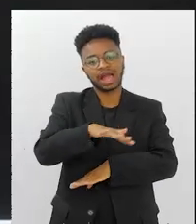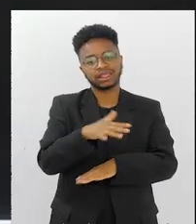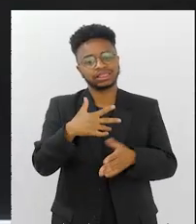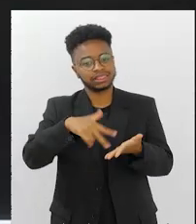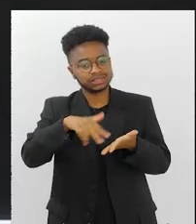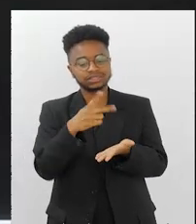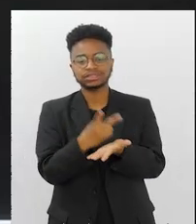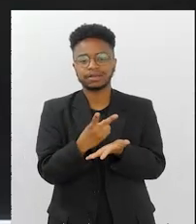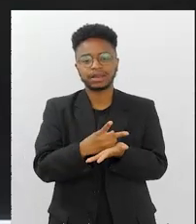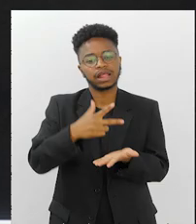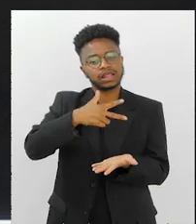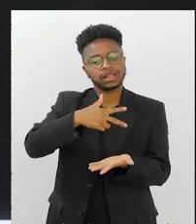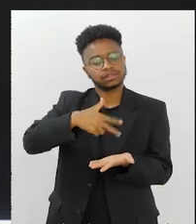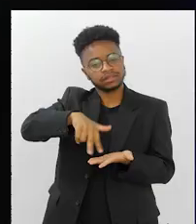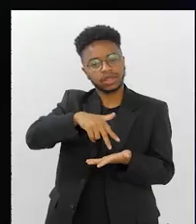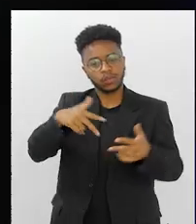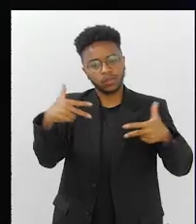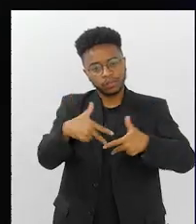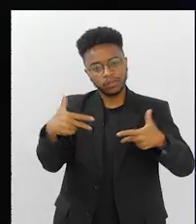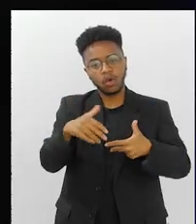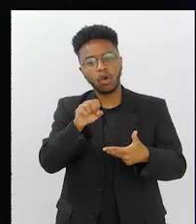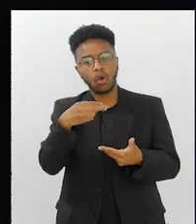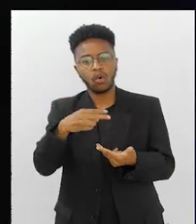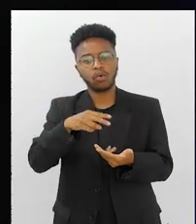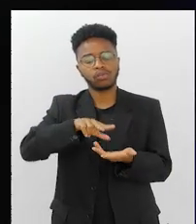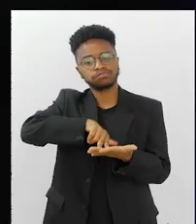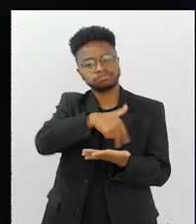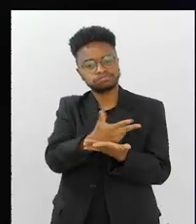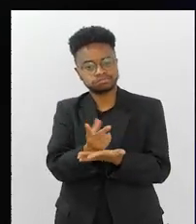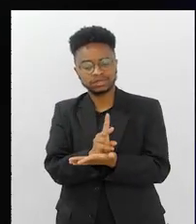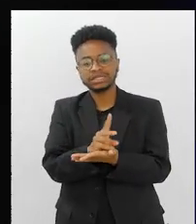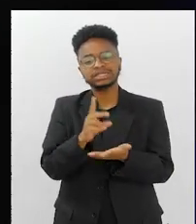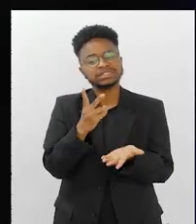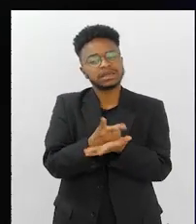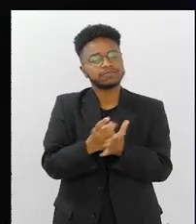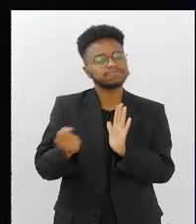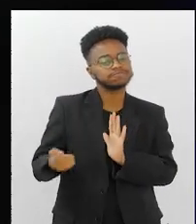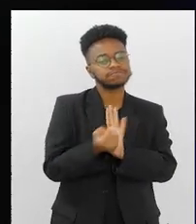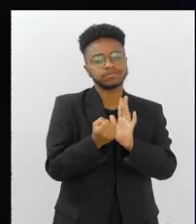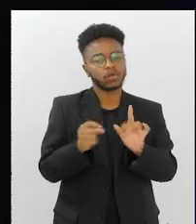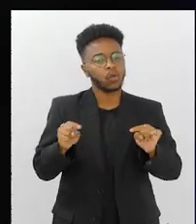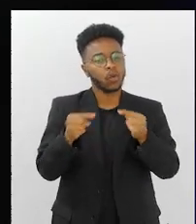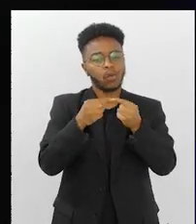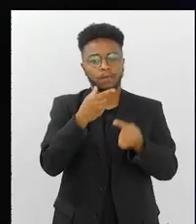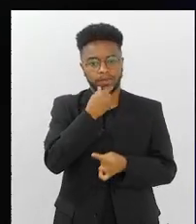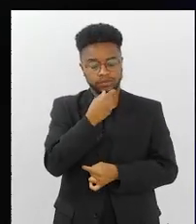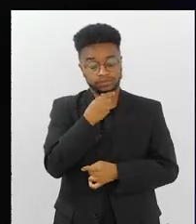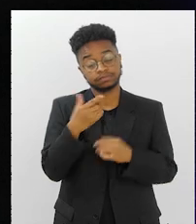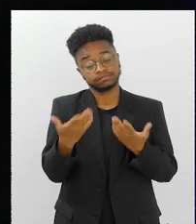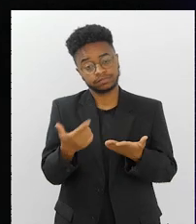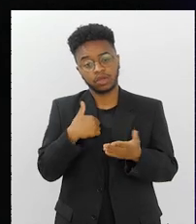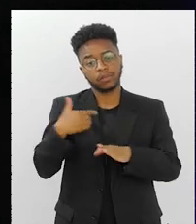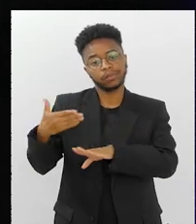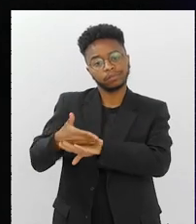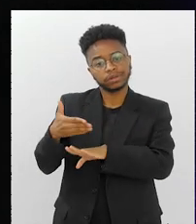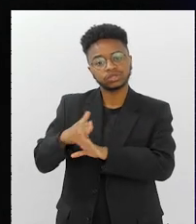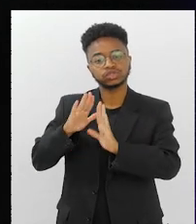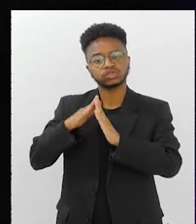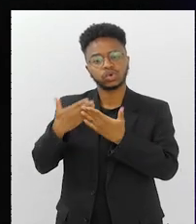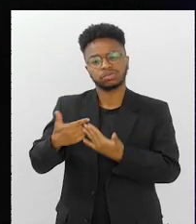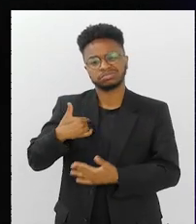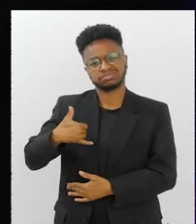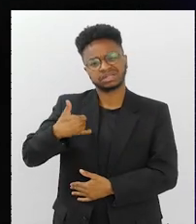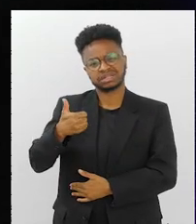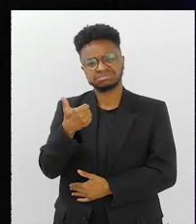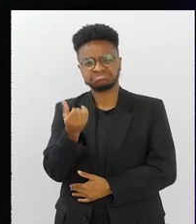dance né aquelas coisas são mais masculinizadas né estereotipadas E comecei no hip hop lá na escola ela me levou eu tava